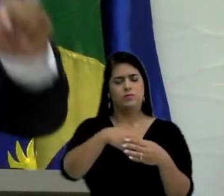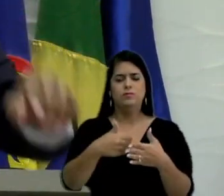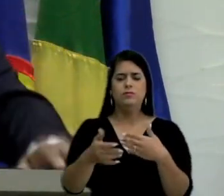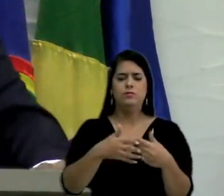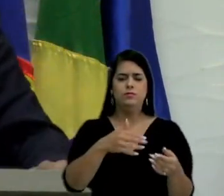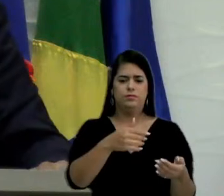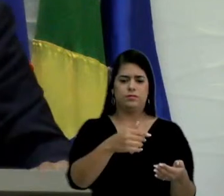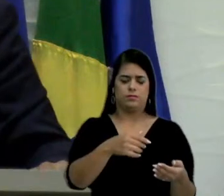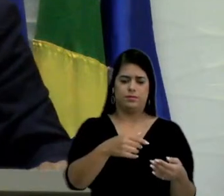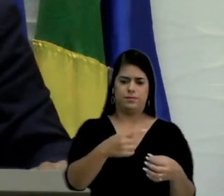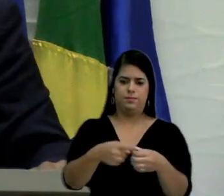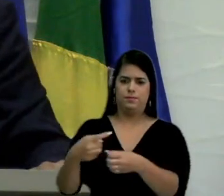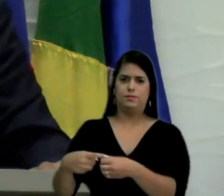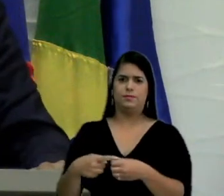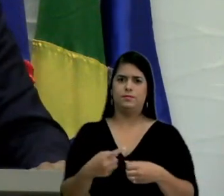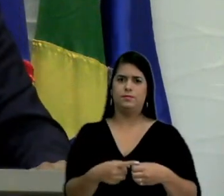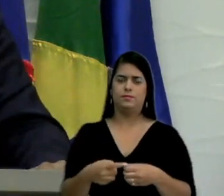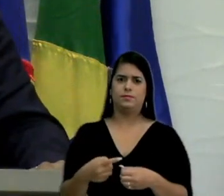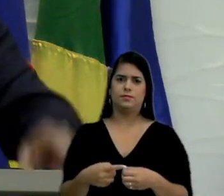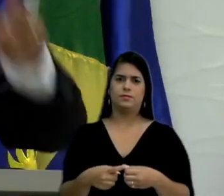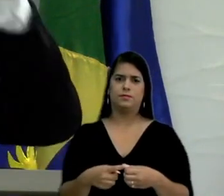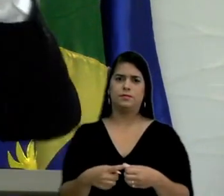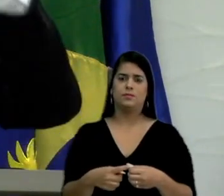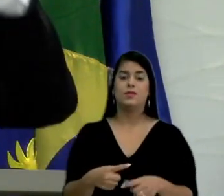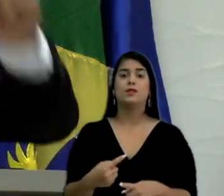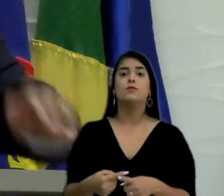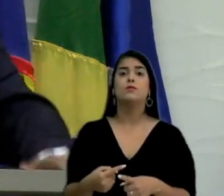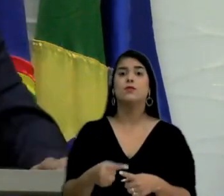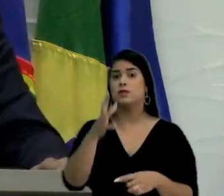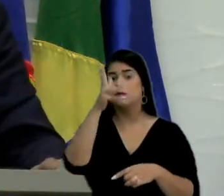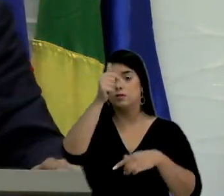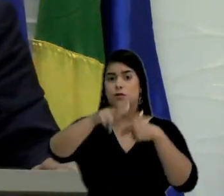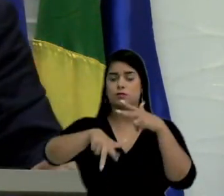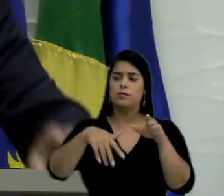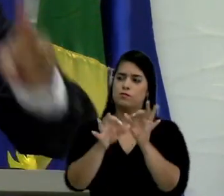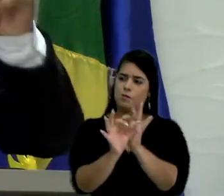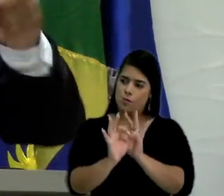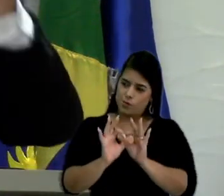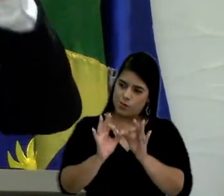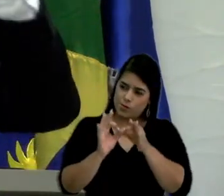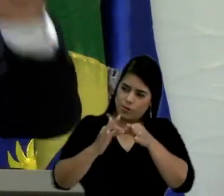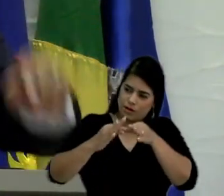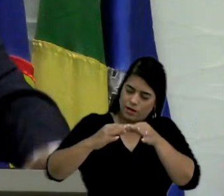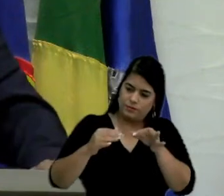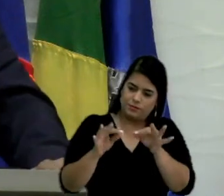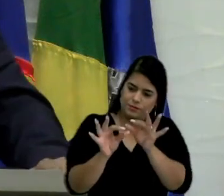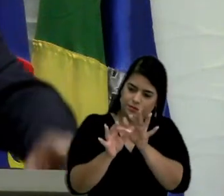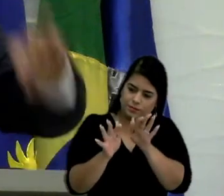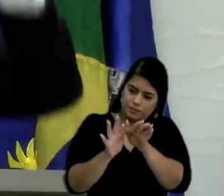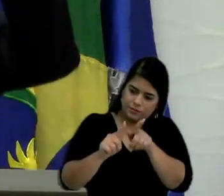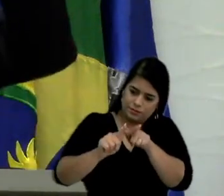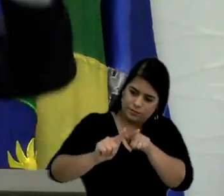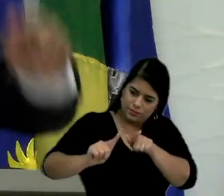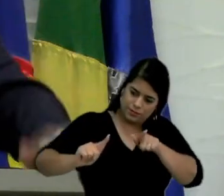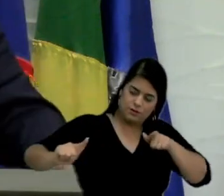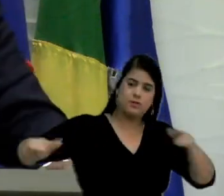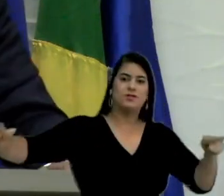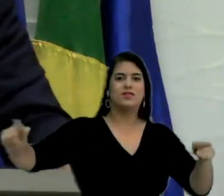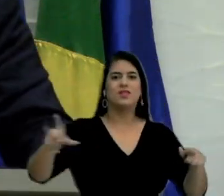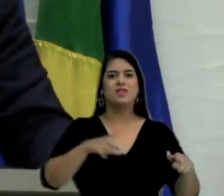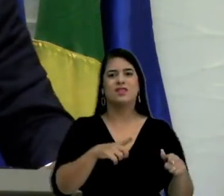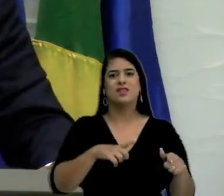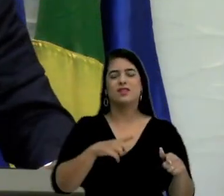vota o título para São Beto do Una porque São Bento é grande e São Bento só está grande porque tem o Bom Jesus na